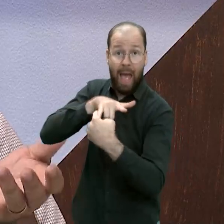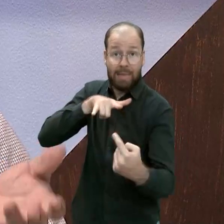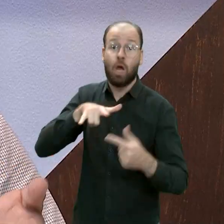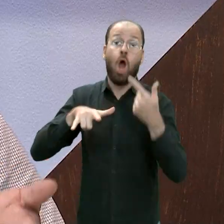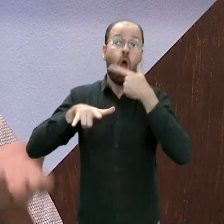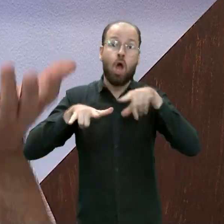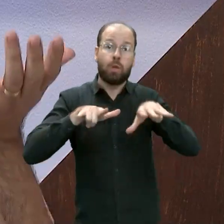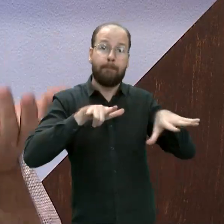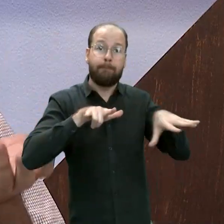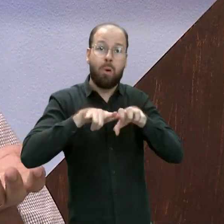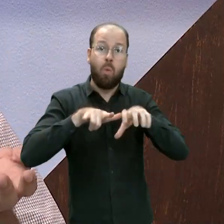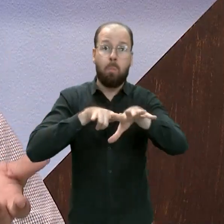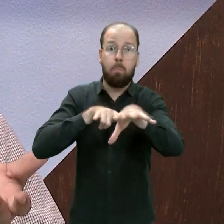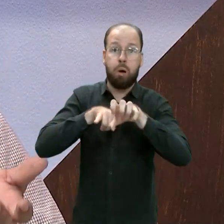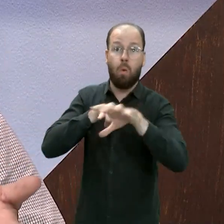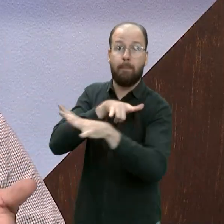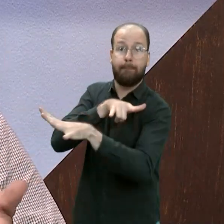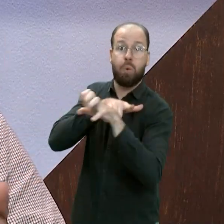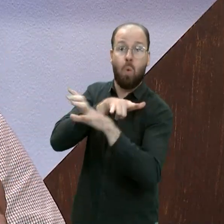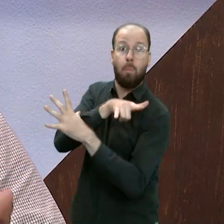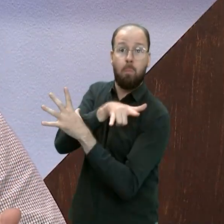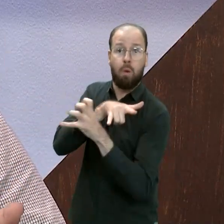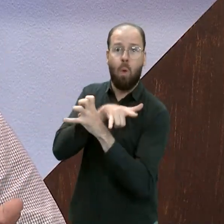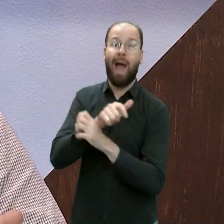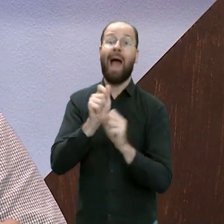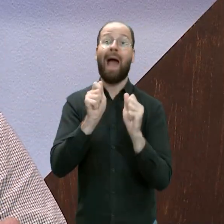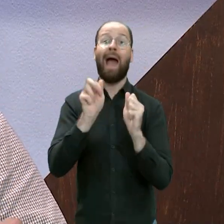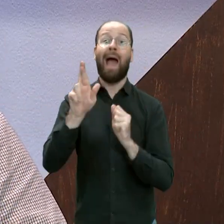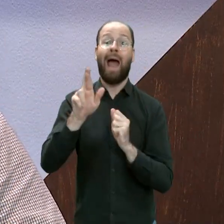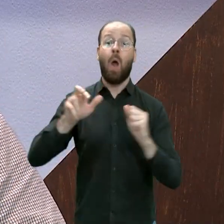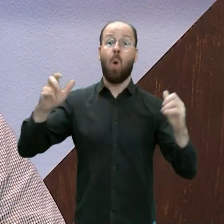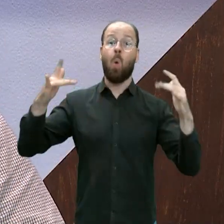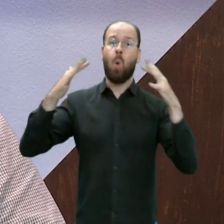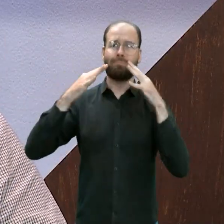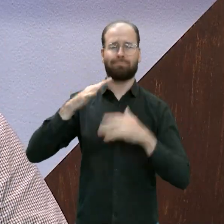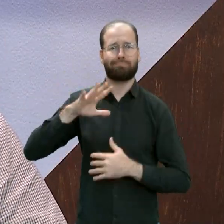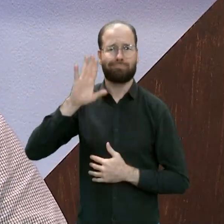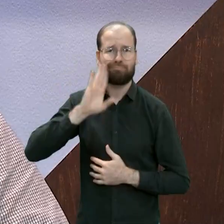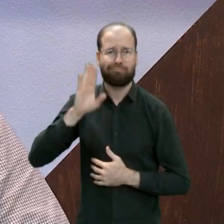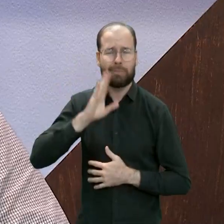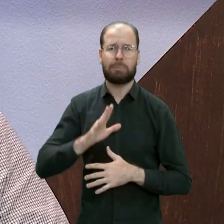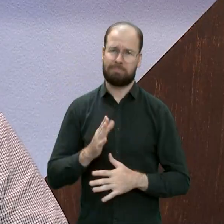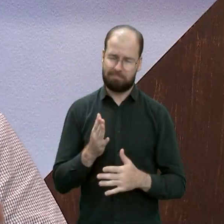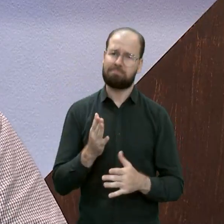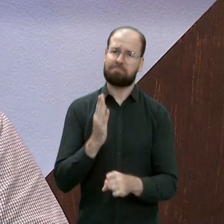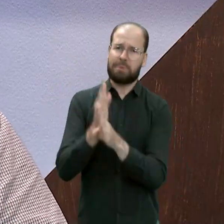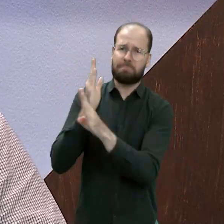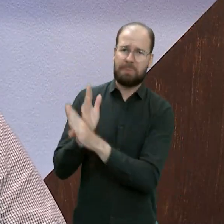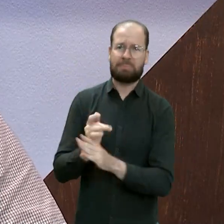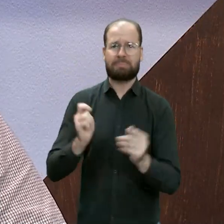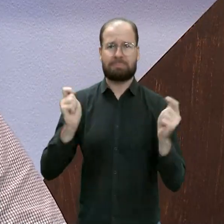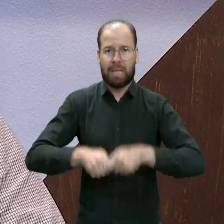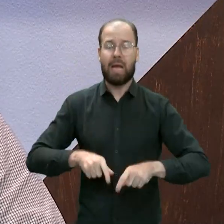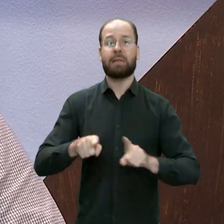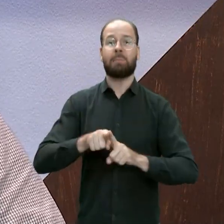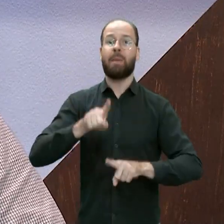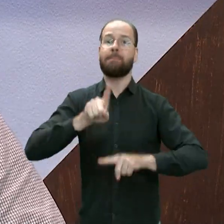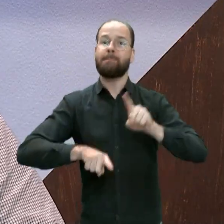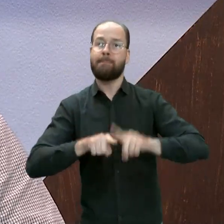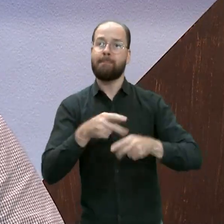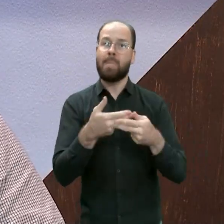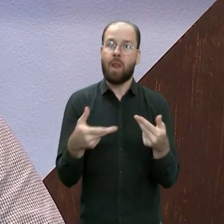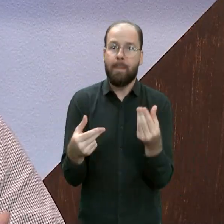os níveis de ozônio no ar. Então, isso está sendo muito bacana. E o próximo passo é trabalhar exatamente com a questão dos materiais particulados.